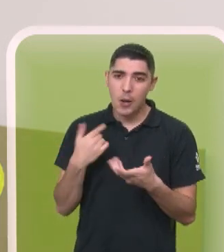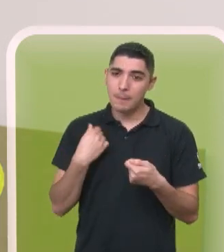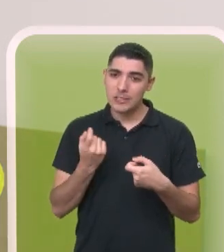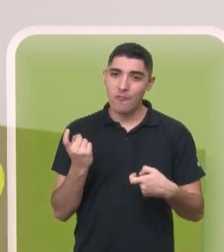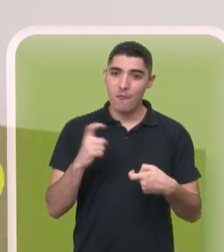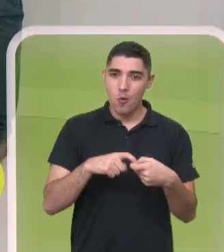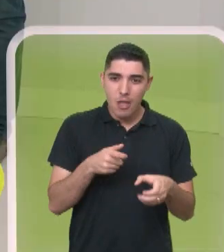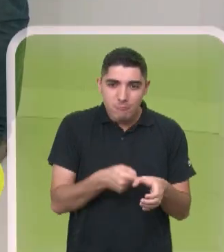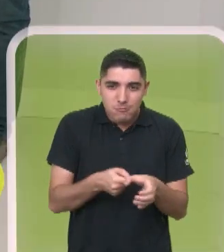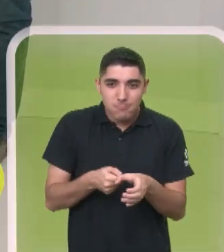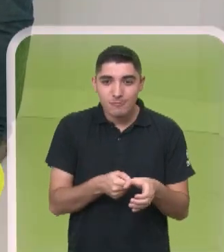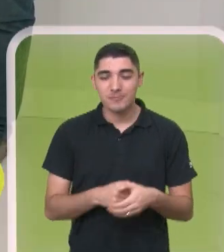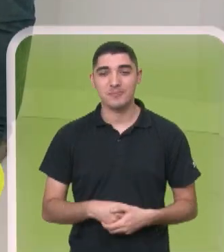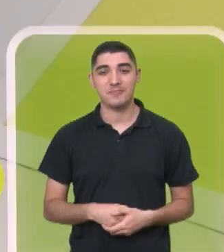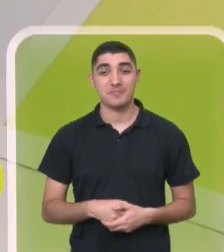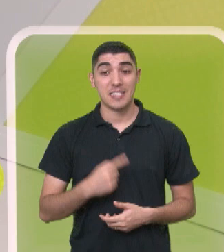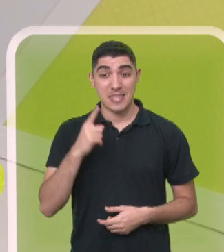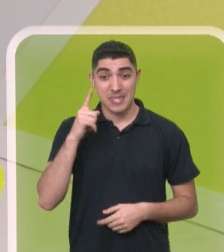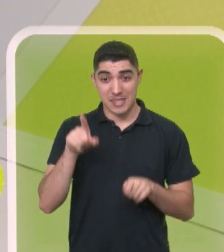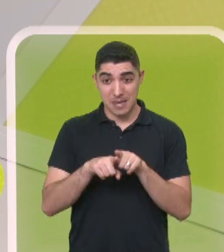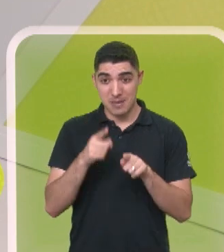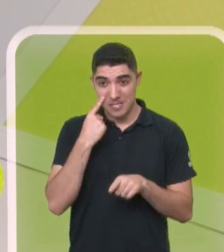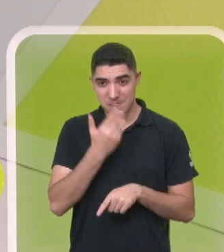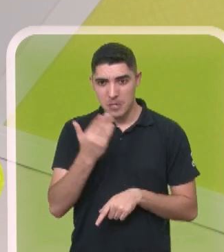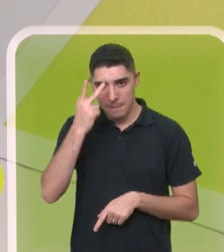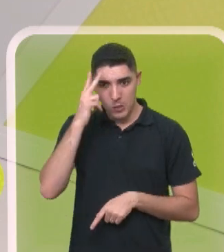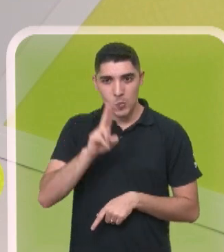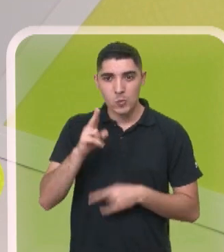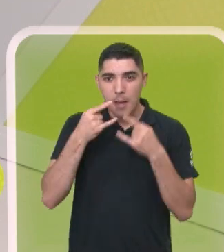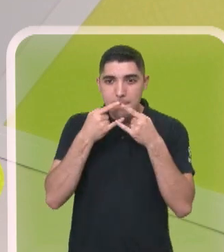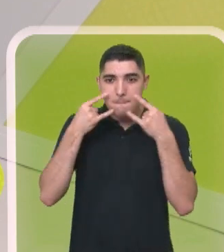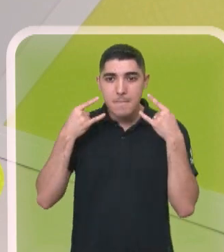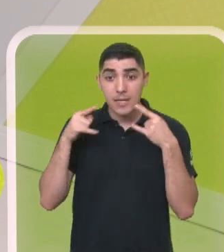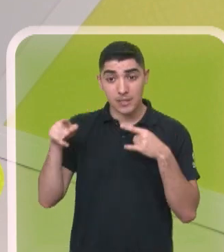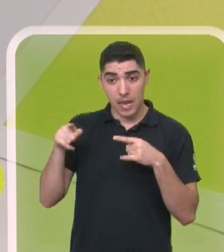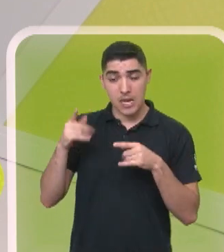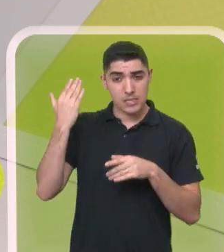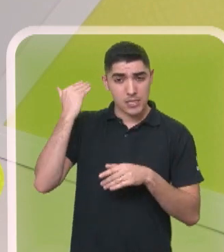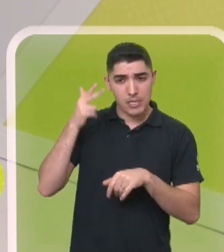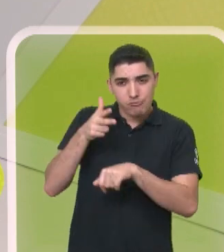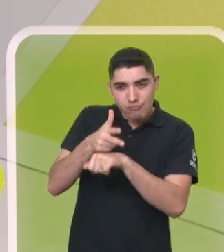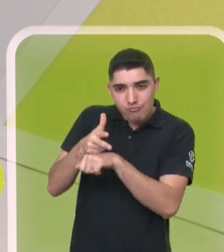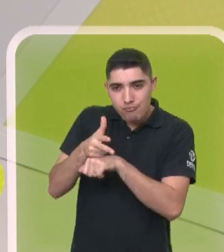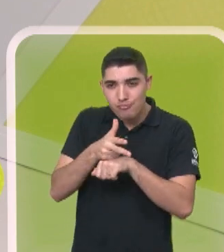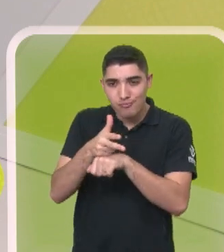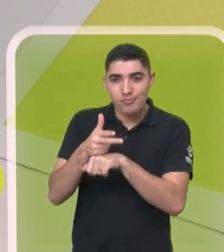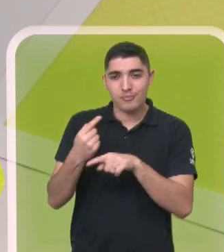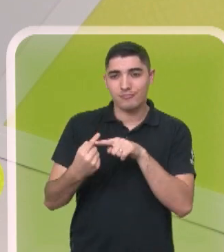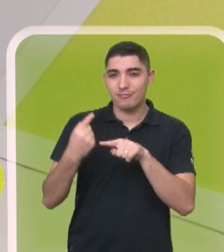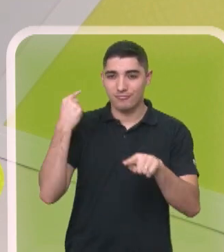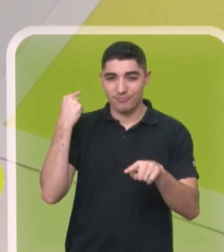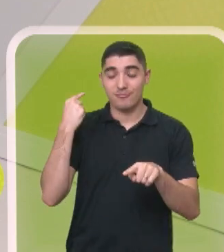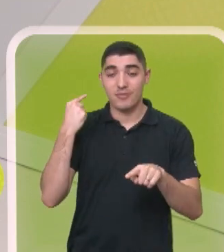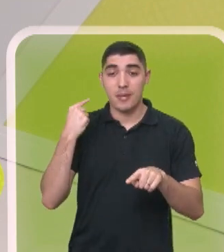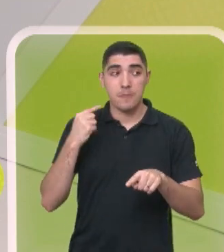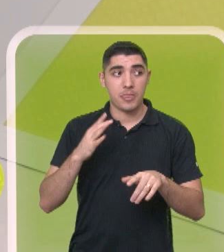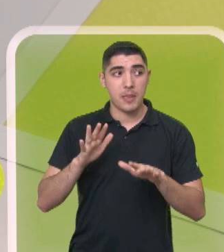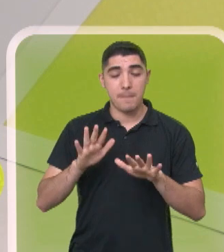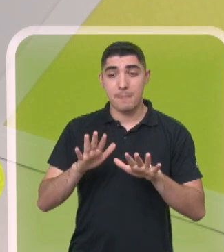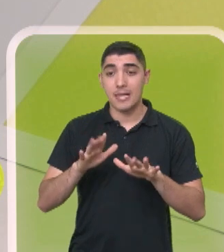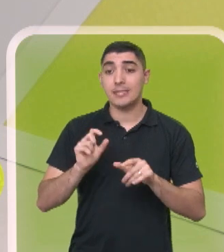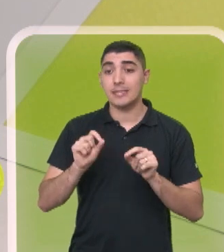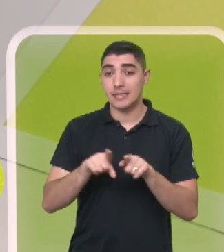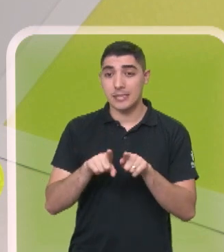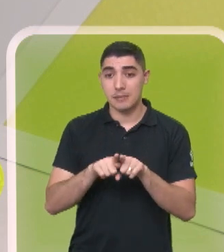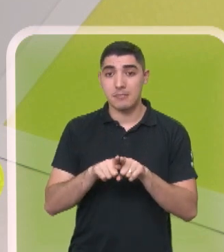o esporte. E olha só, você viu aí a matéria, todo mundo usando máscara, então a gente gravou essa matéria já faz um tempinho, e olha só um detalhe, o